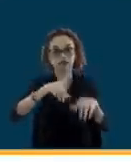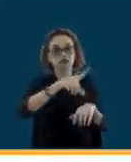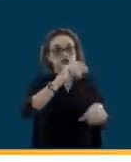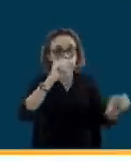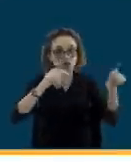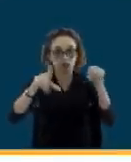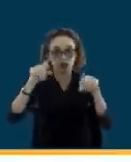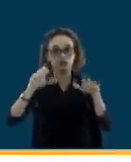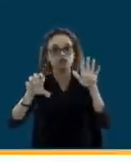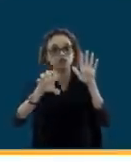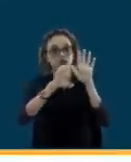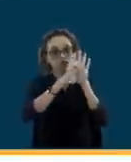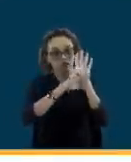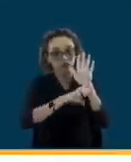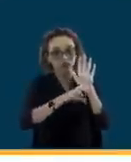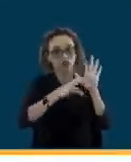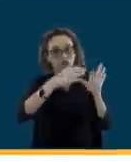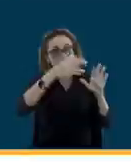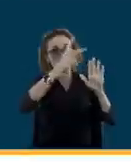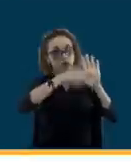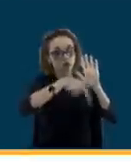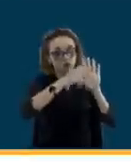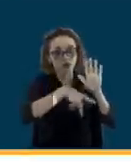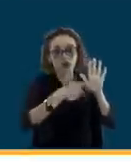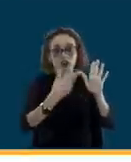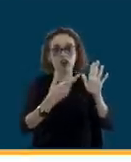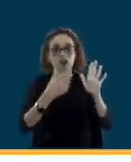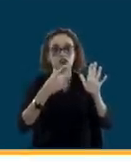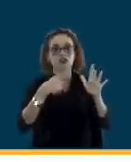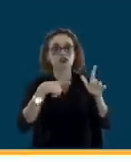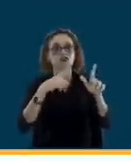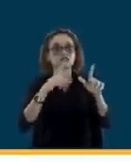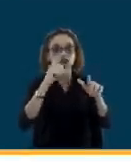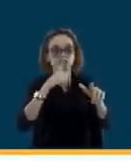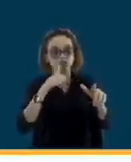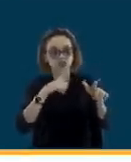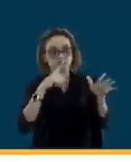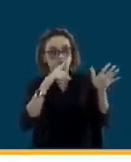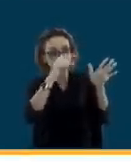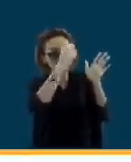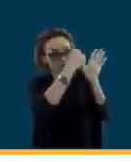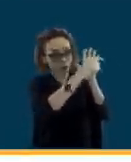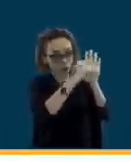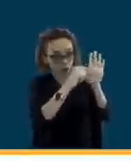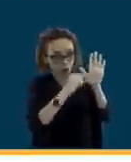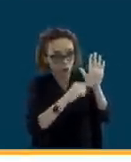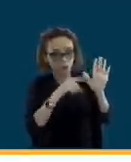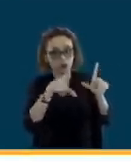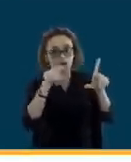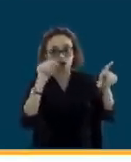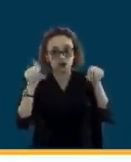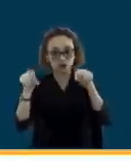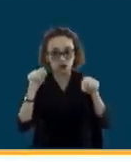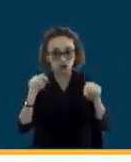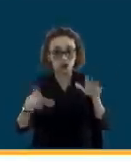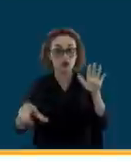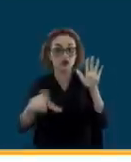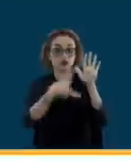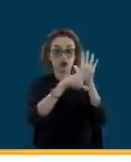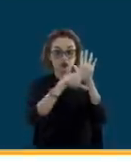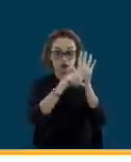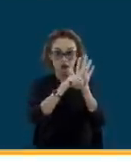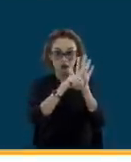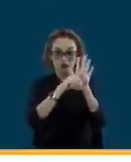edital, via projetos, a partir de critérios, né? Na Lei Aldir Blanc, na Lei de Emergência Cultural,